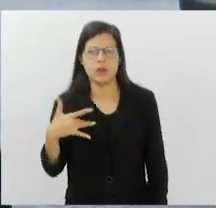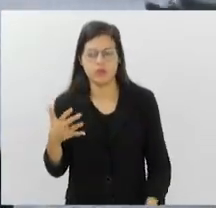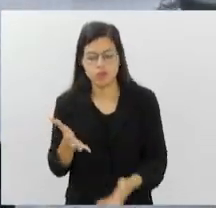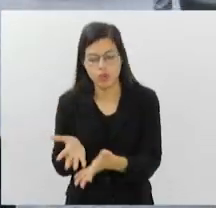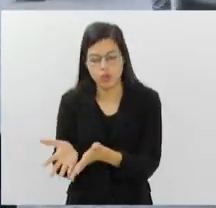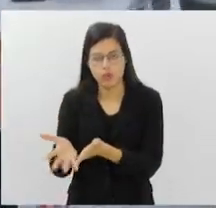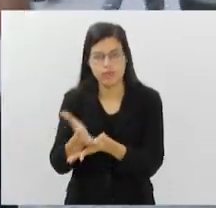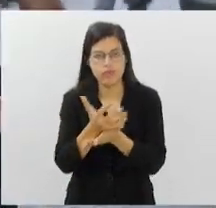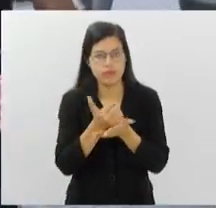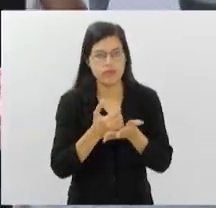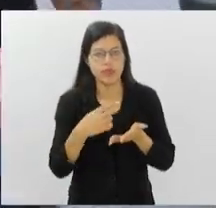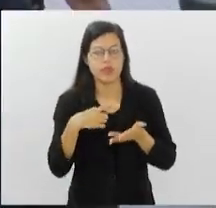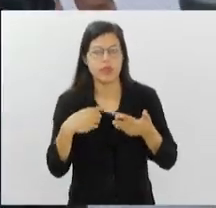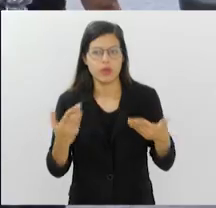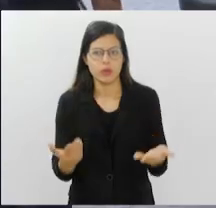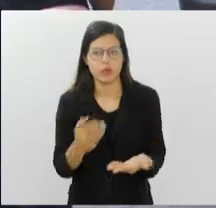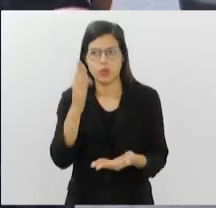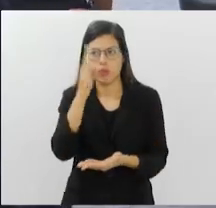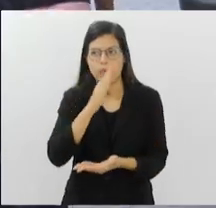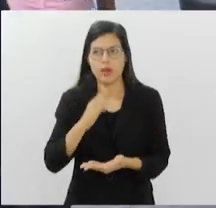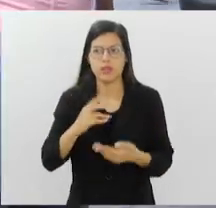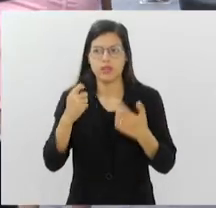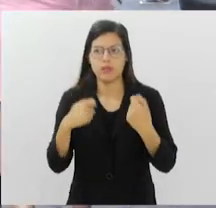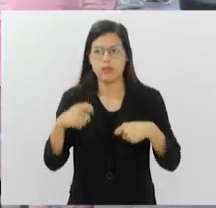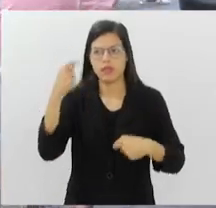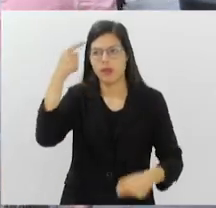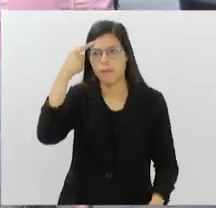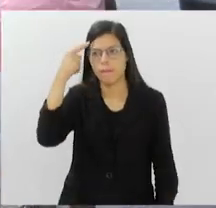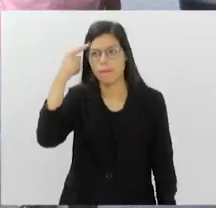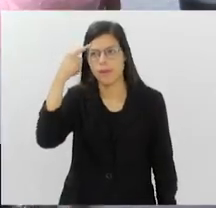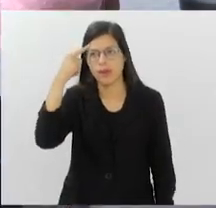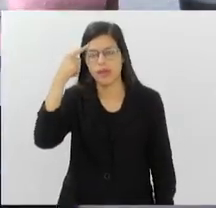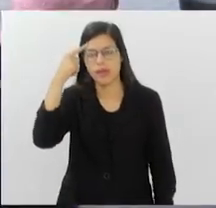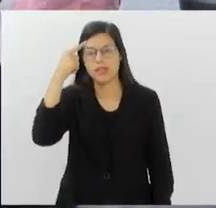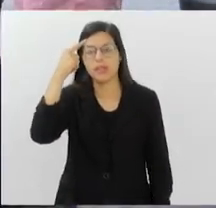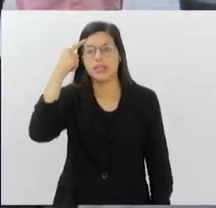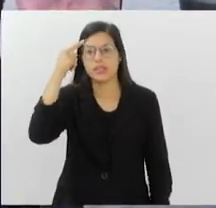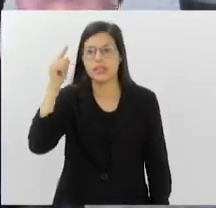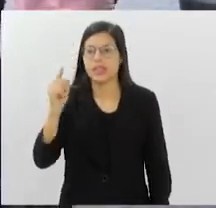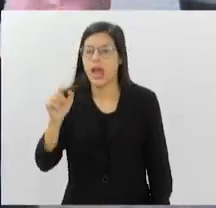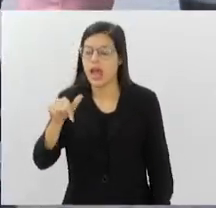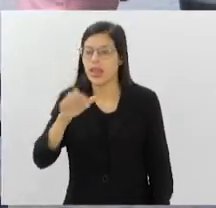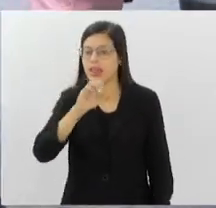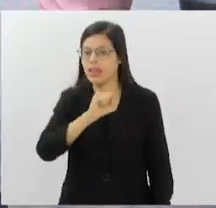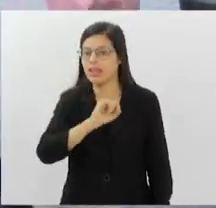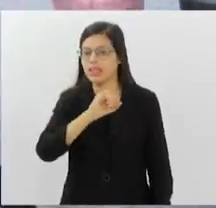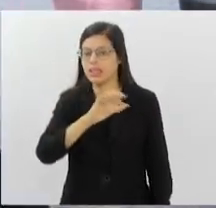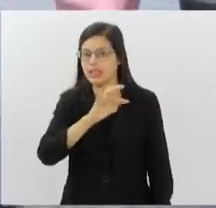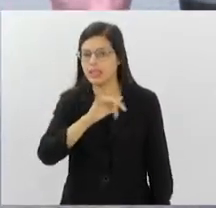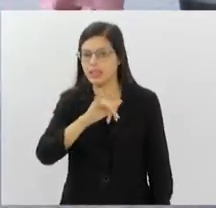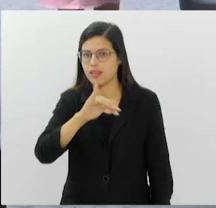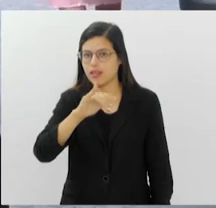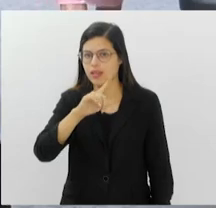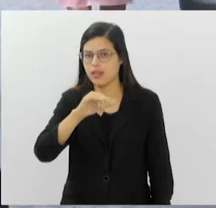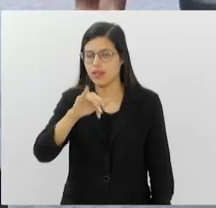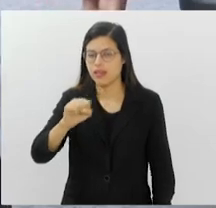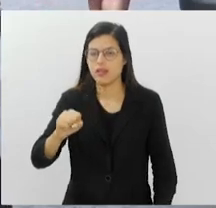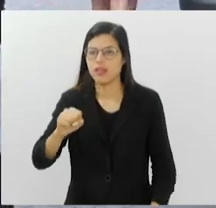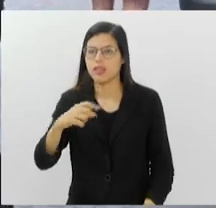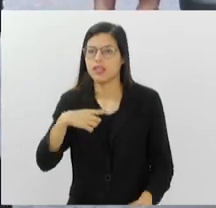tem hoje no Brasil, tem que pensar sifiliticamente e ter no rastreio os